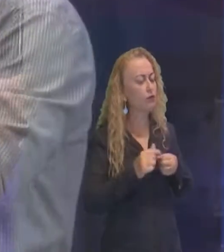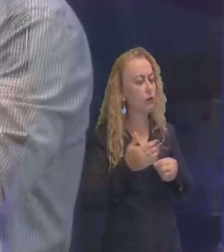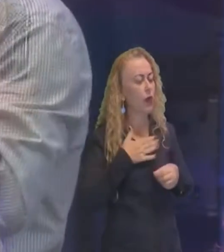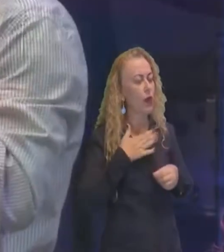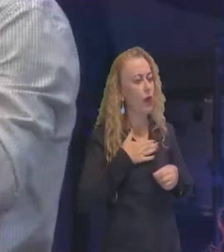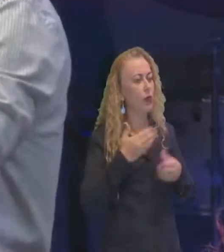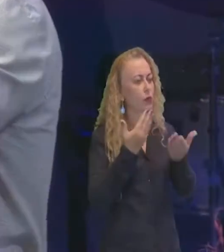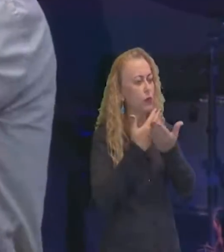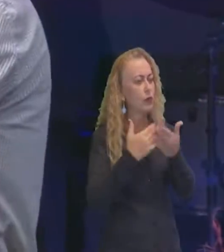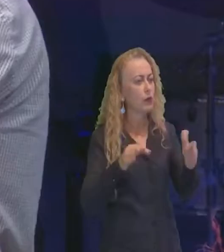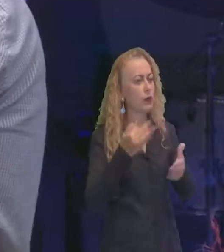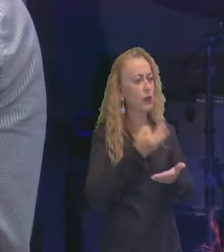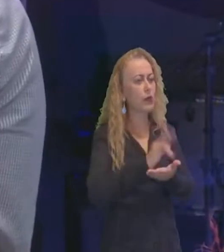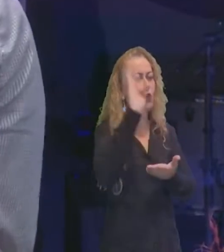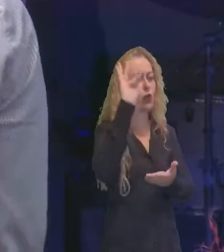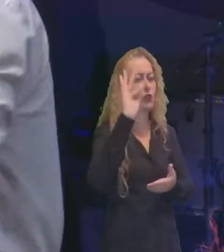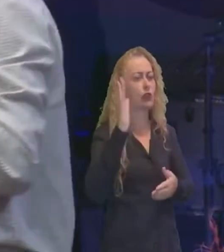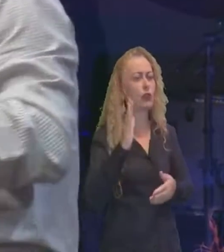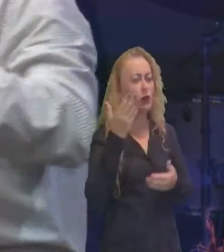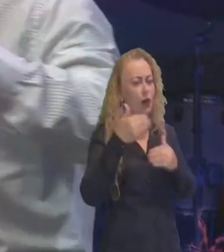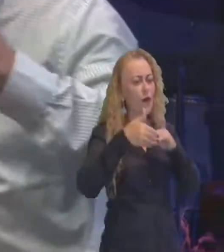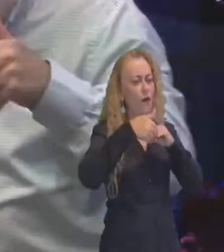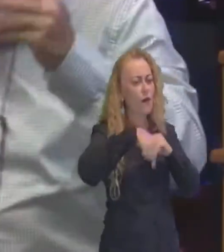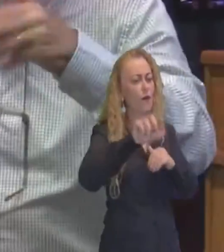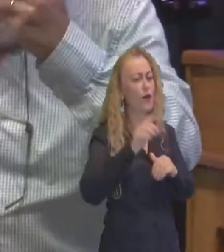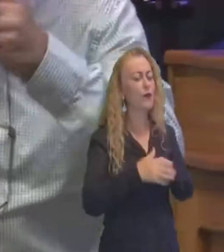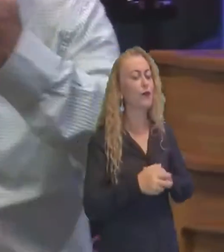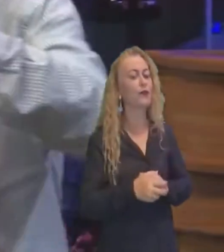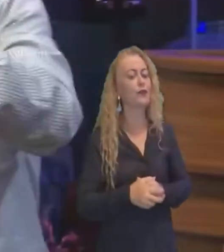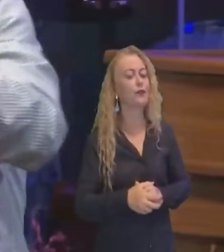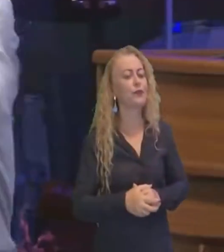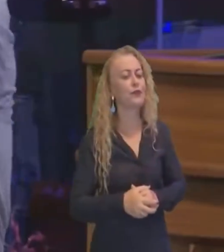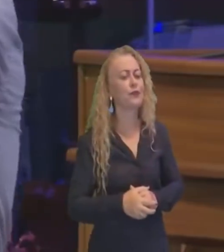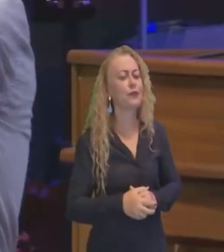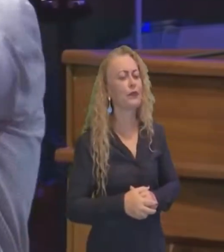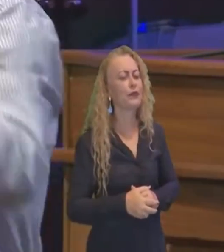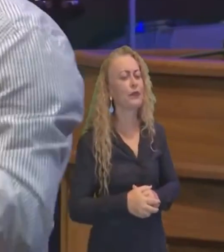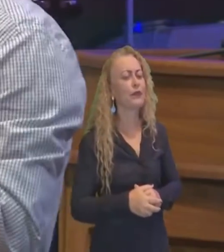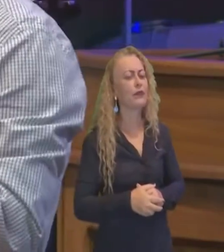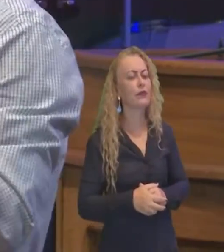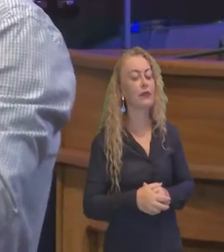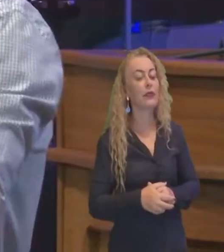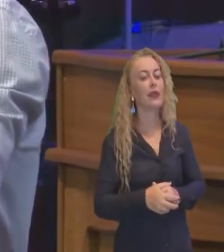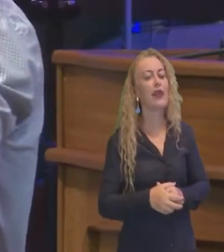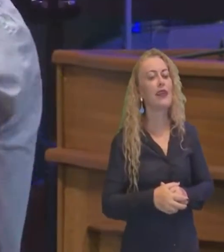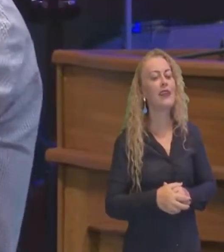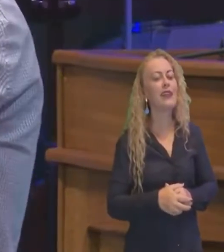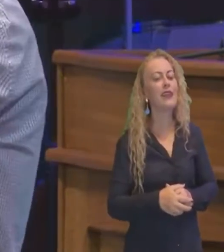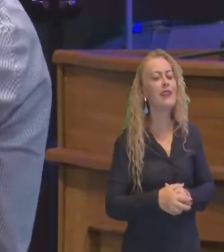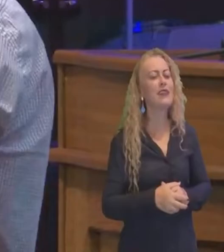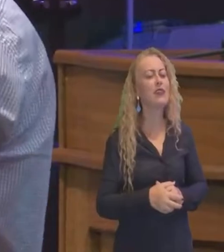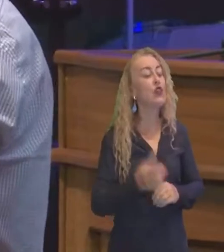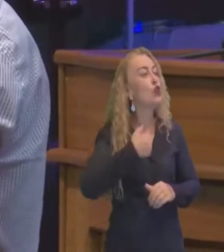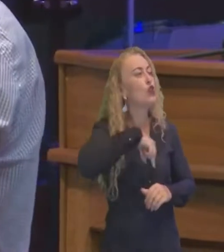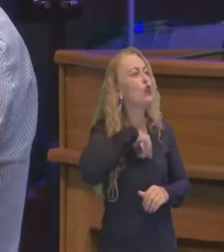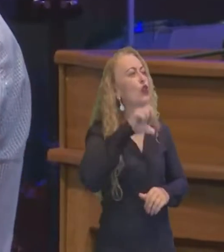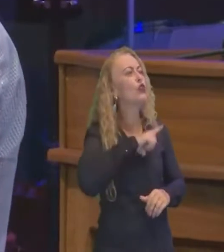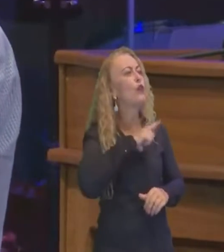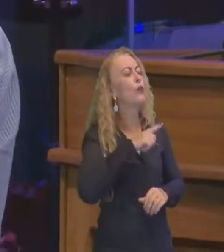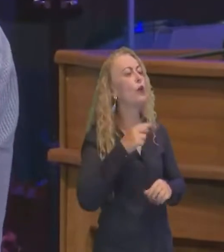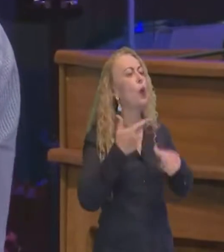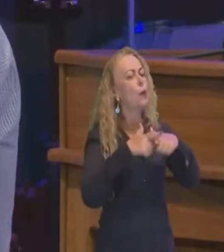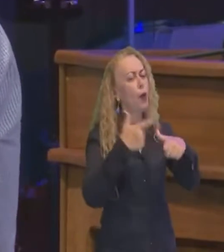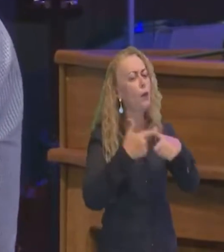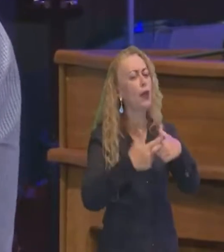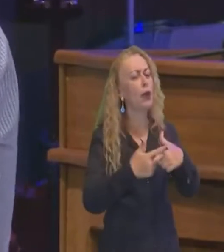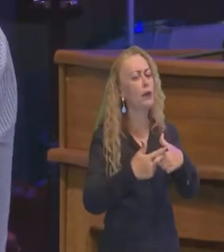e está gravando, né? Então, é isso aí tem a proposta, é aquela história toda, e nós tivemos